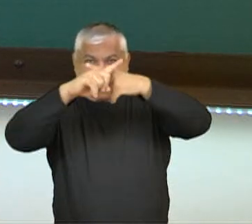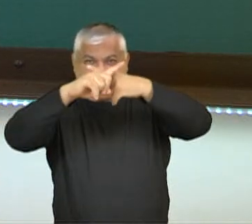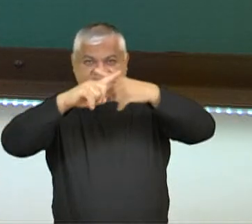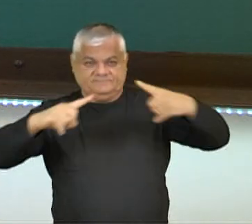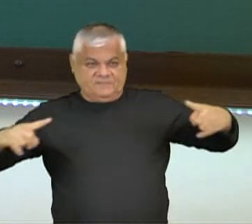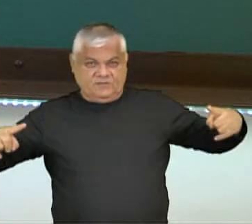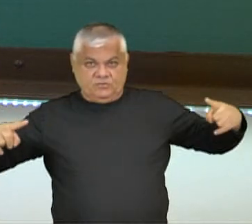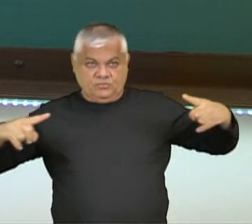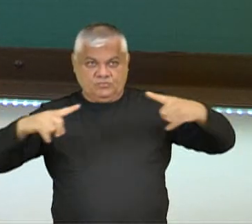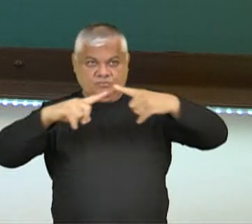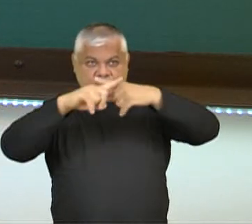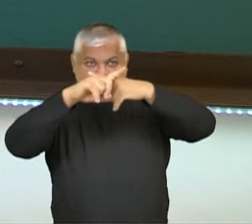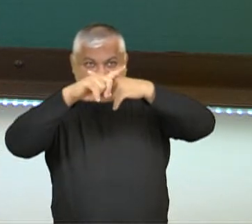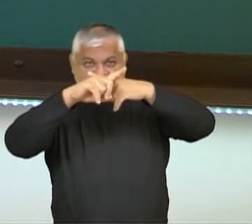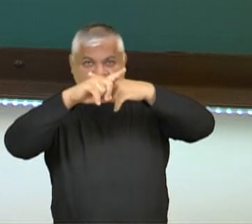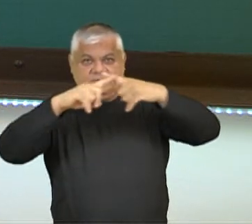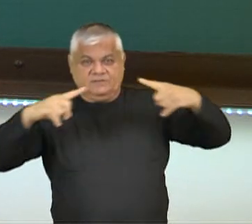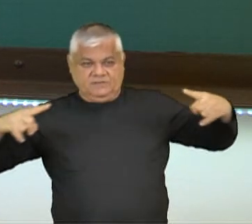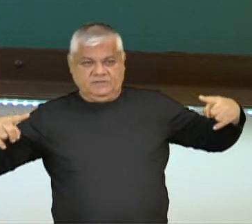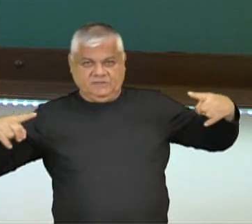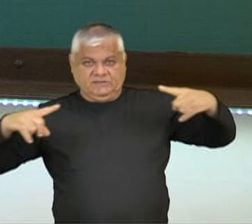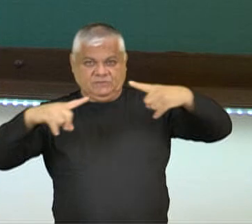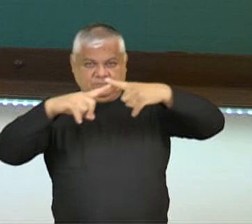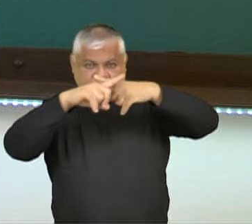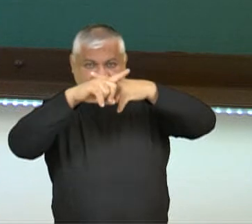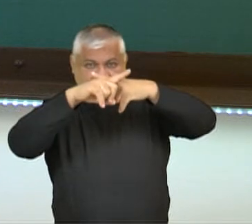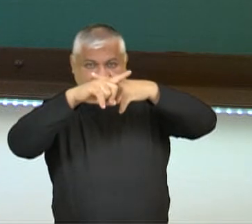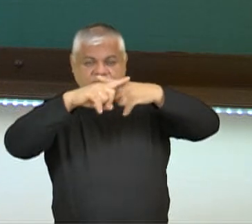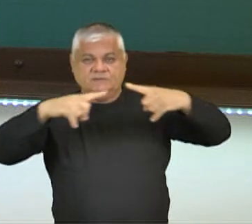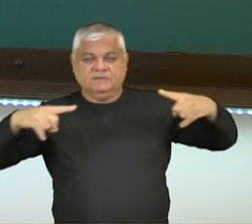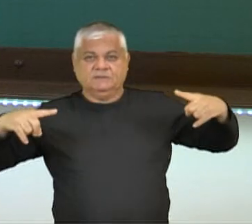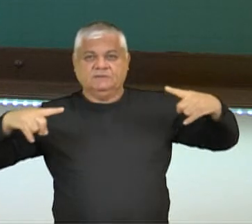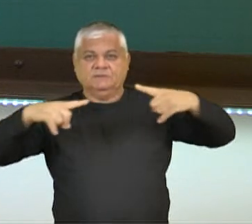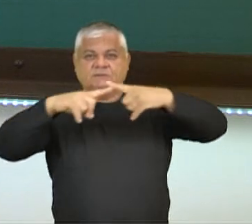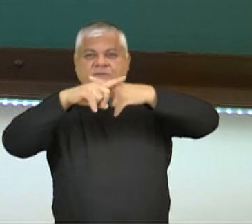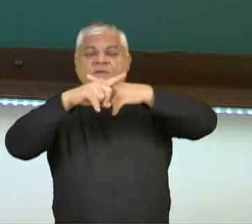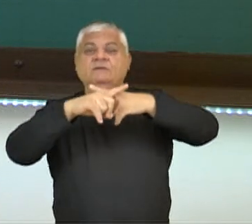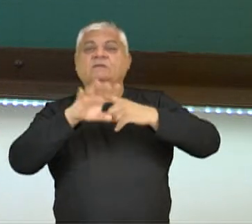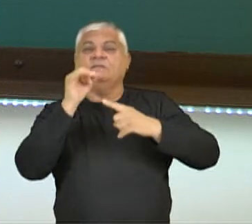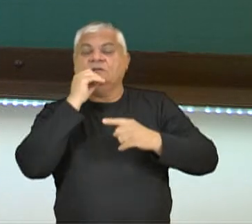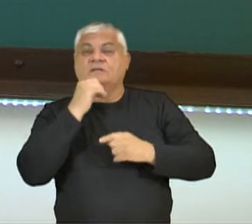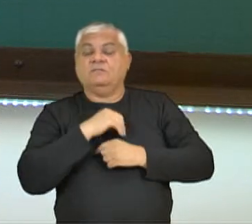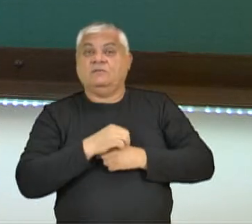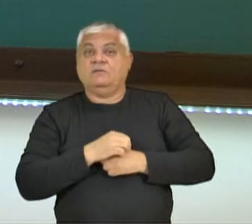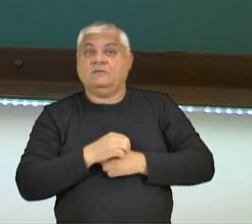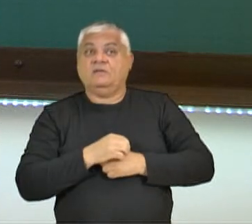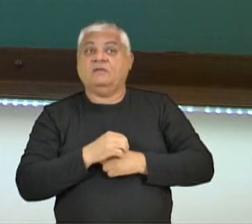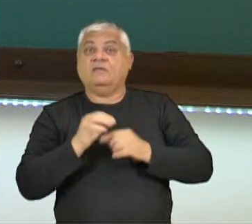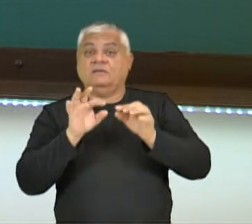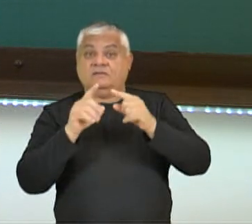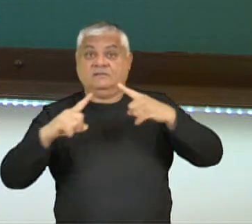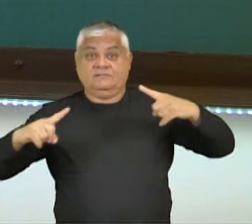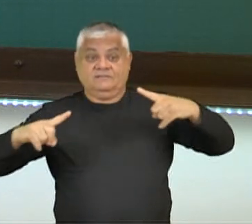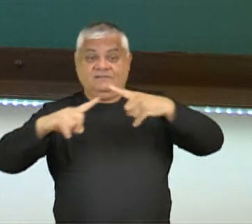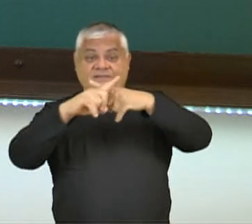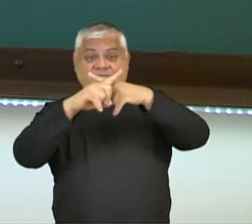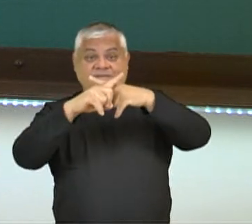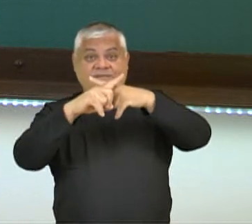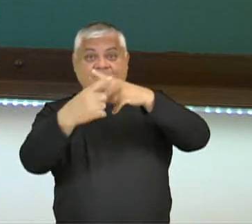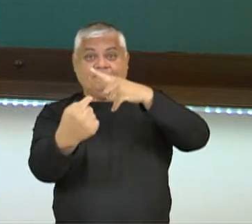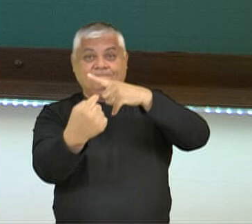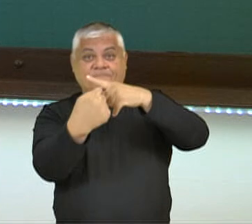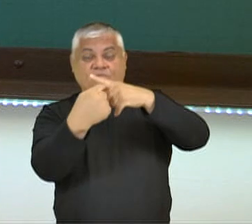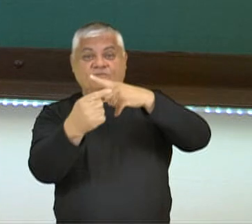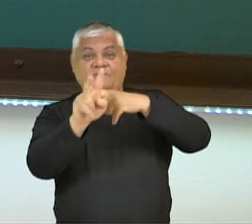se encontram, ficou mais chatinho ali o espaço, né? Não tem problema. Duas retas se encontram no vértice, tem a formação